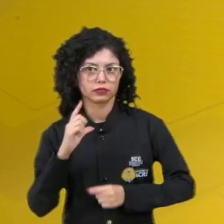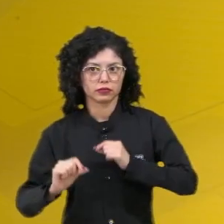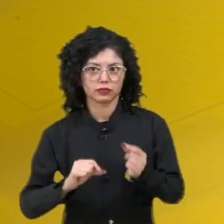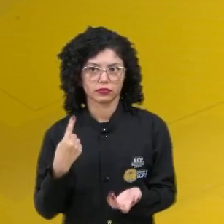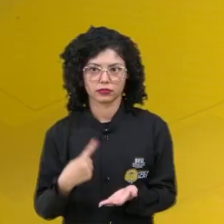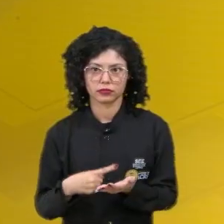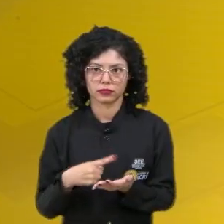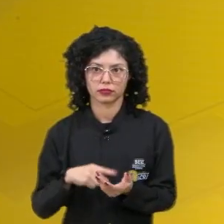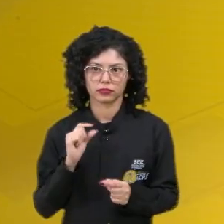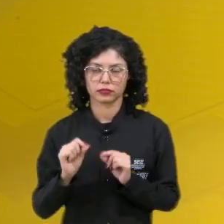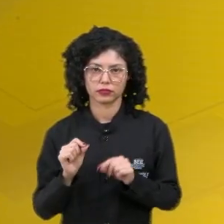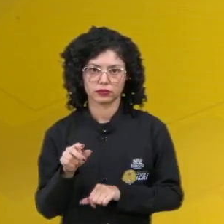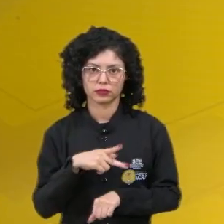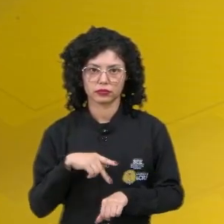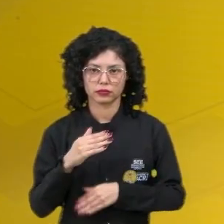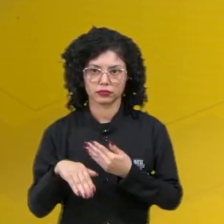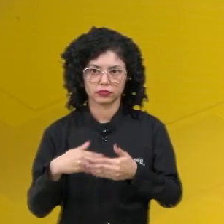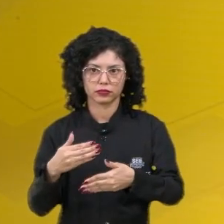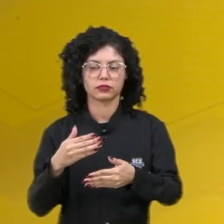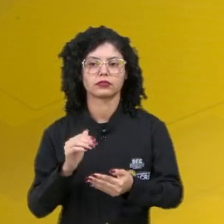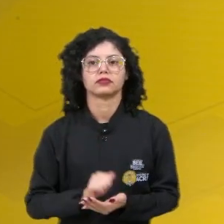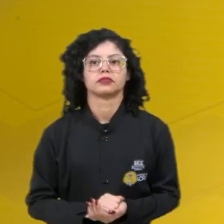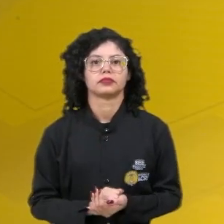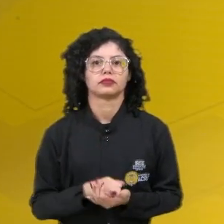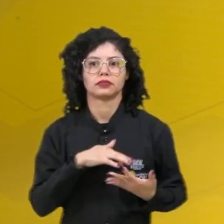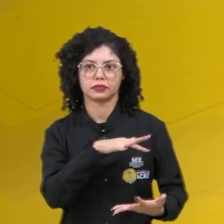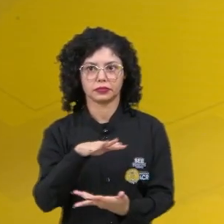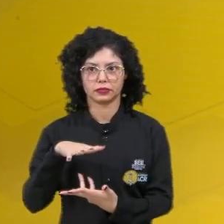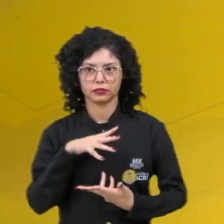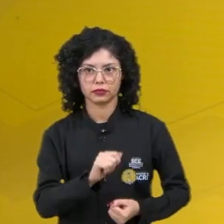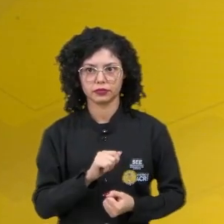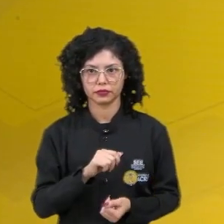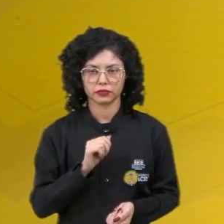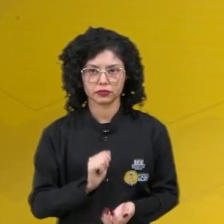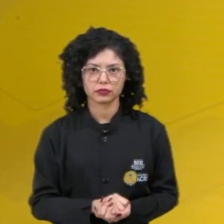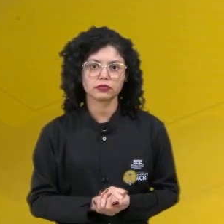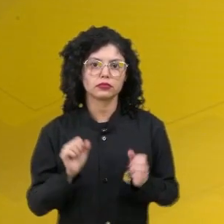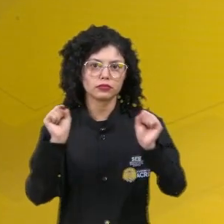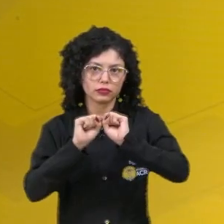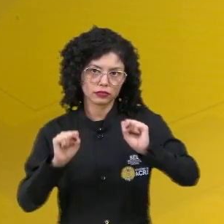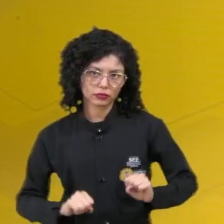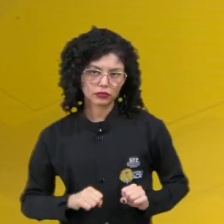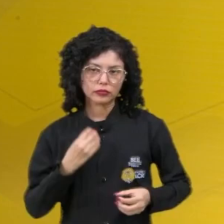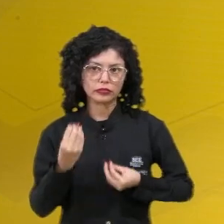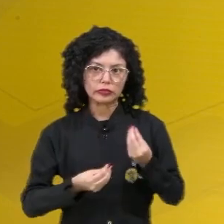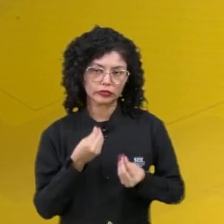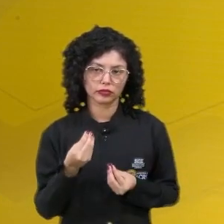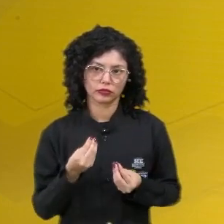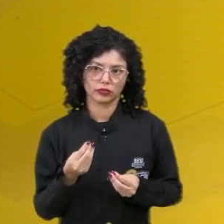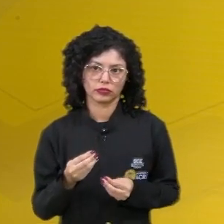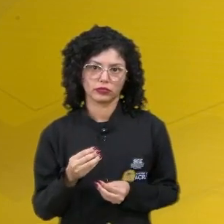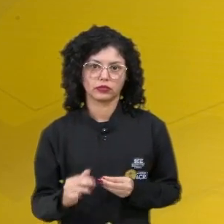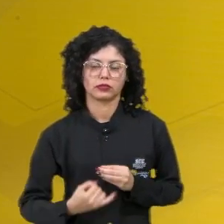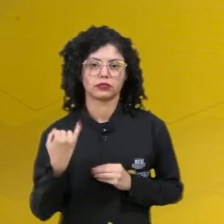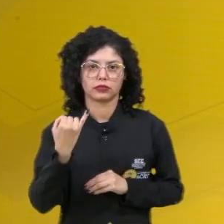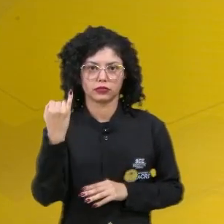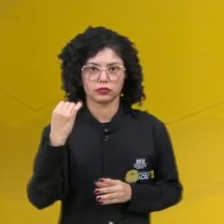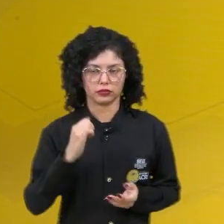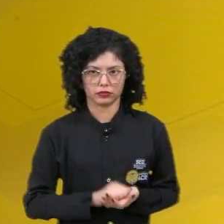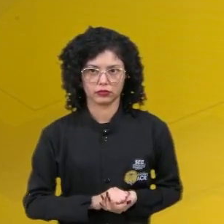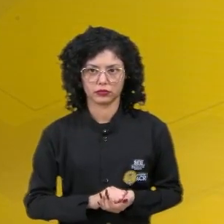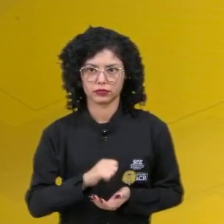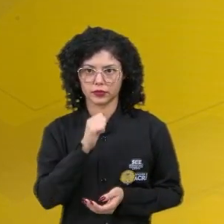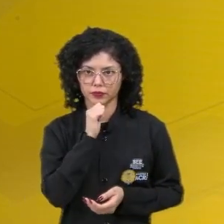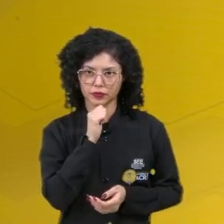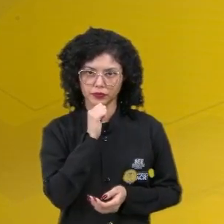de os países mais desenvolvidos, as potências mundiais, terem esse sistema como principal modal. Em